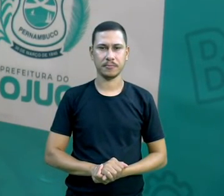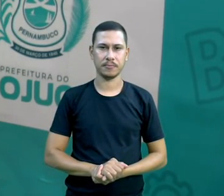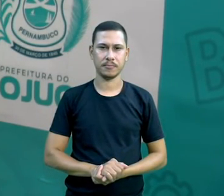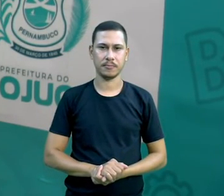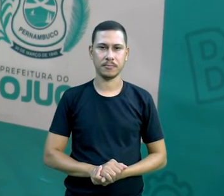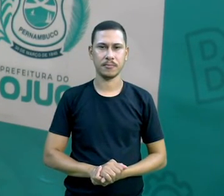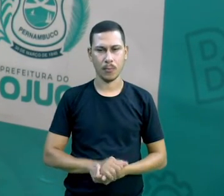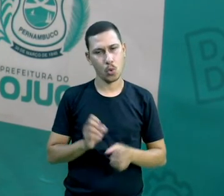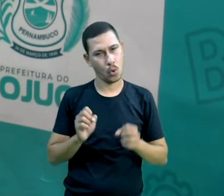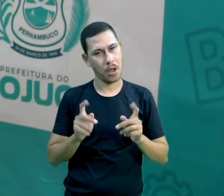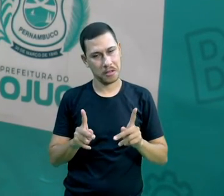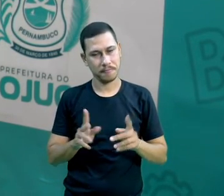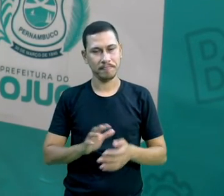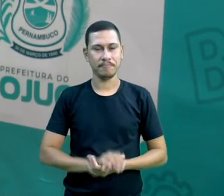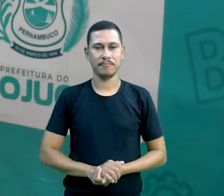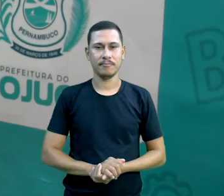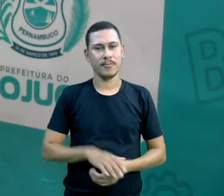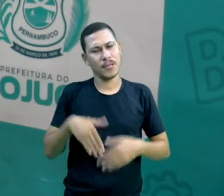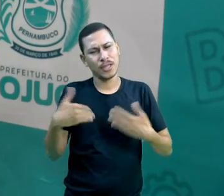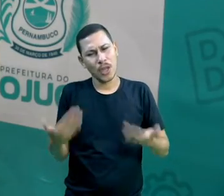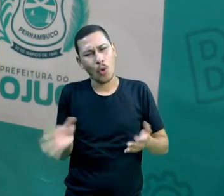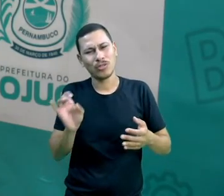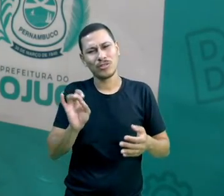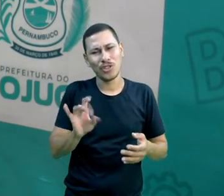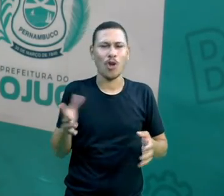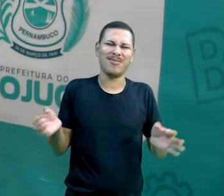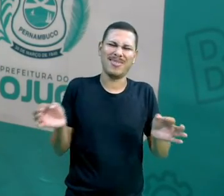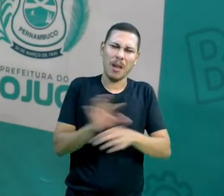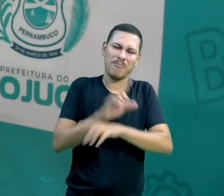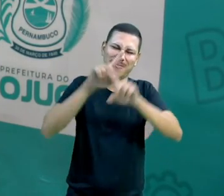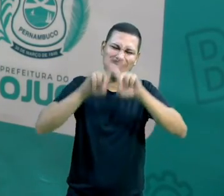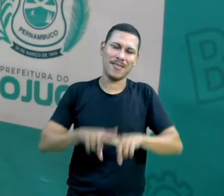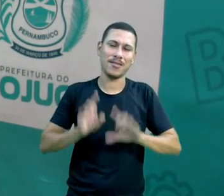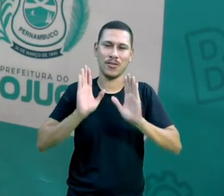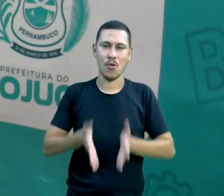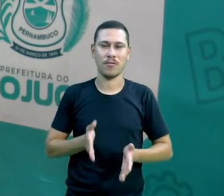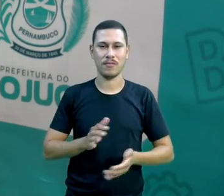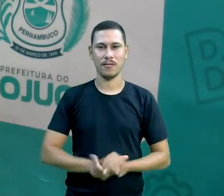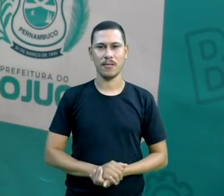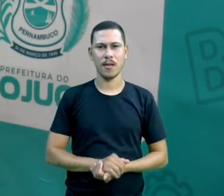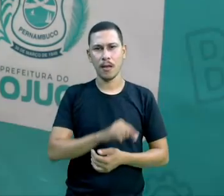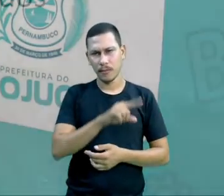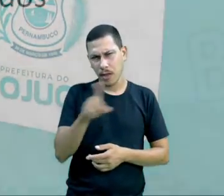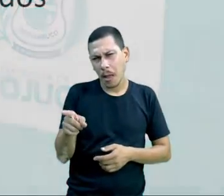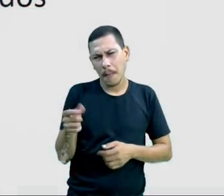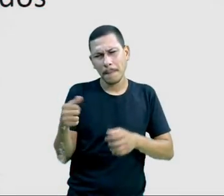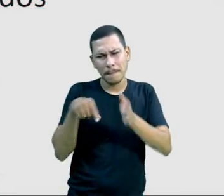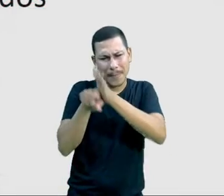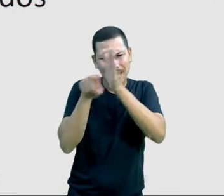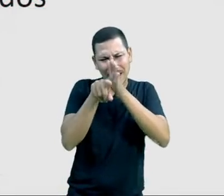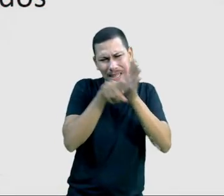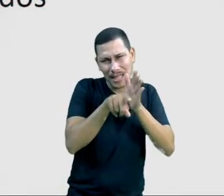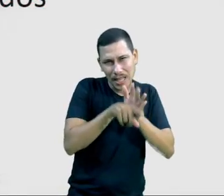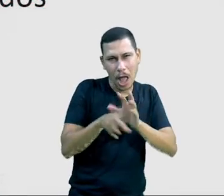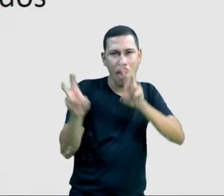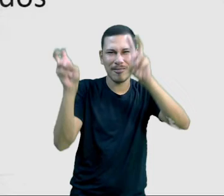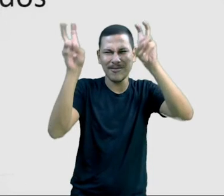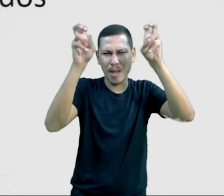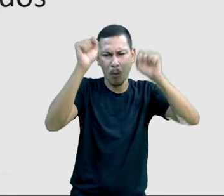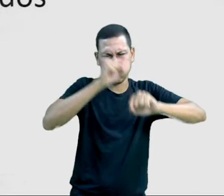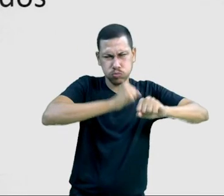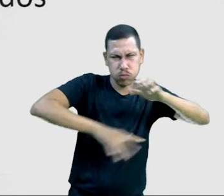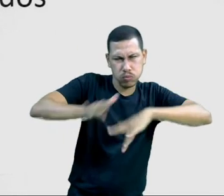lava, certo? Então, só para finalizar o nosso desafio de hoje, faça uma pesquisa sobre terremotos. Na